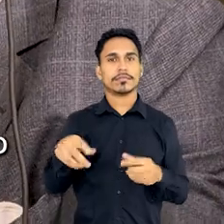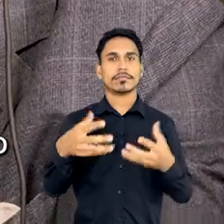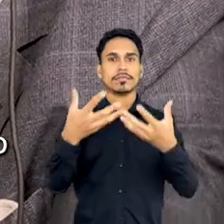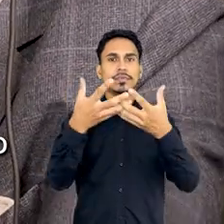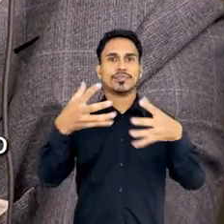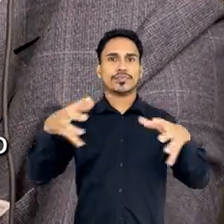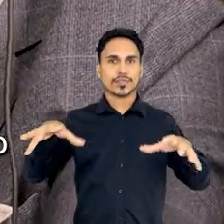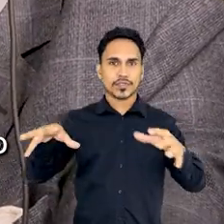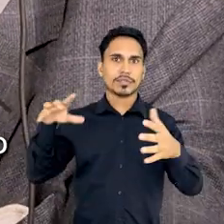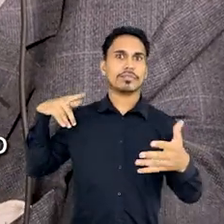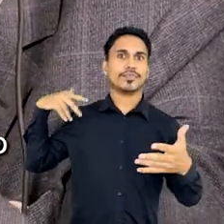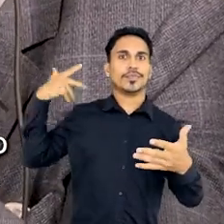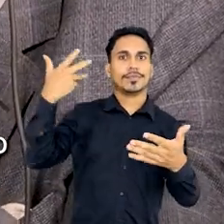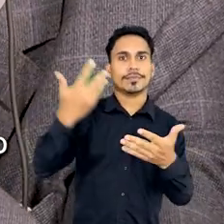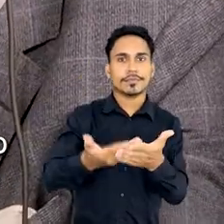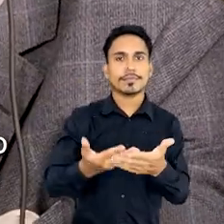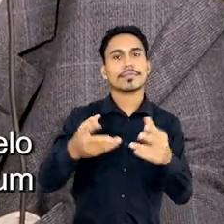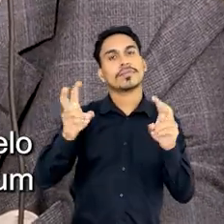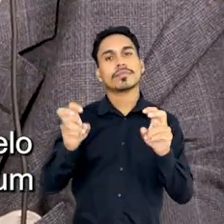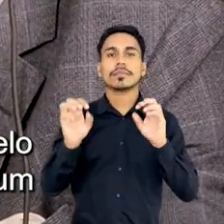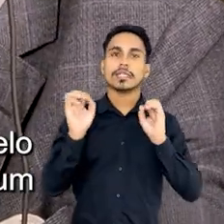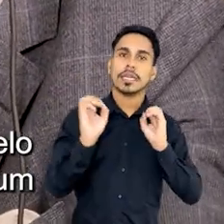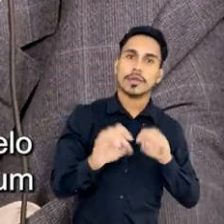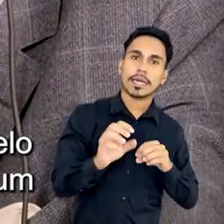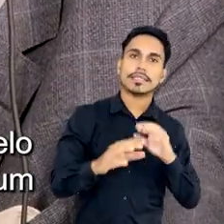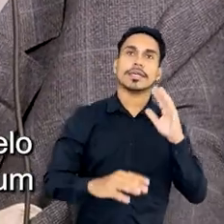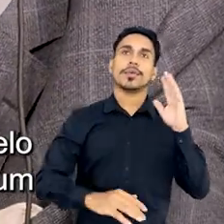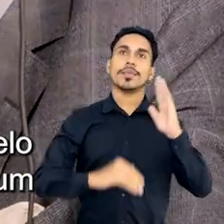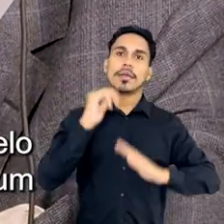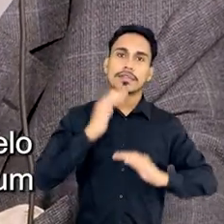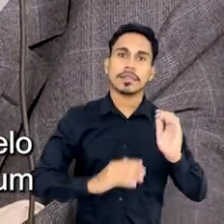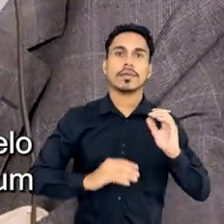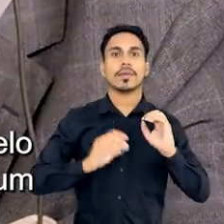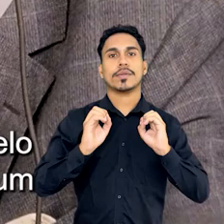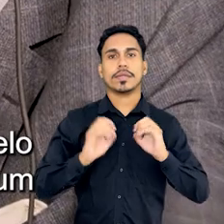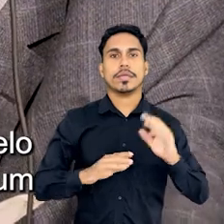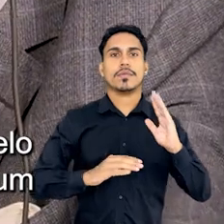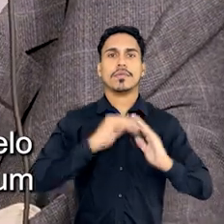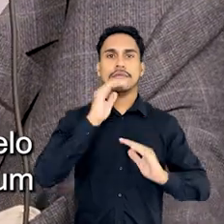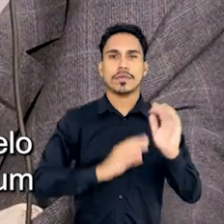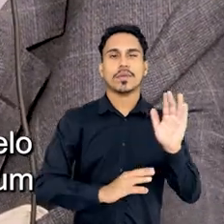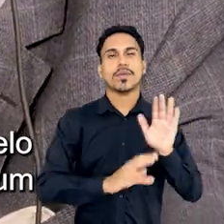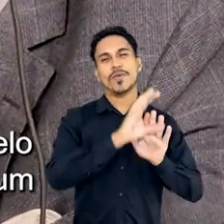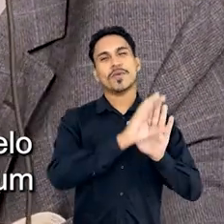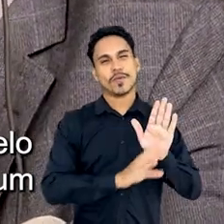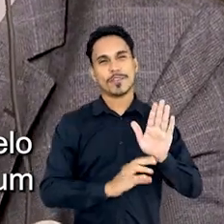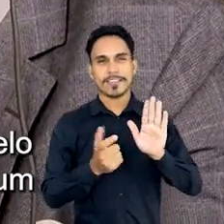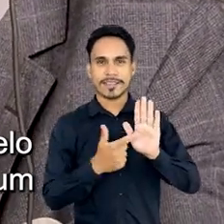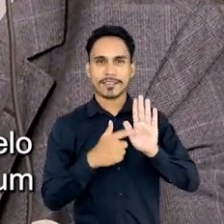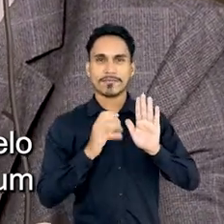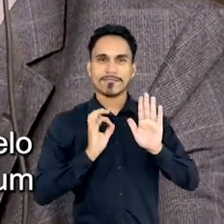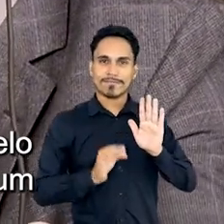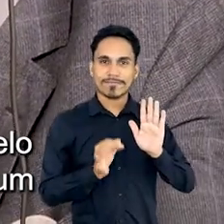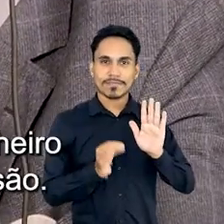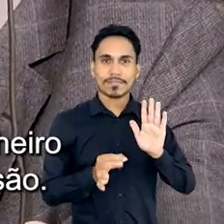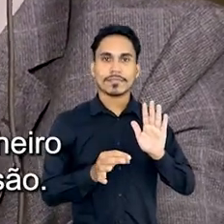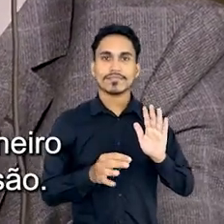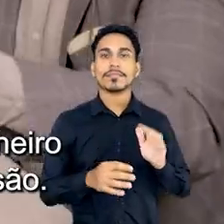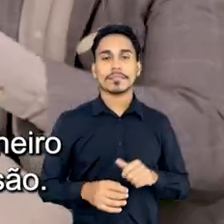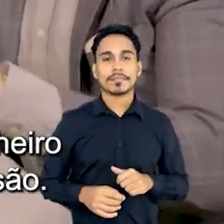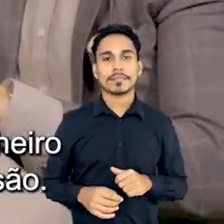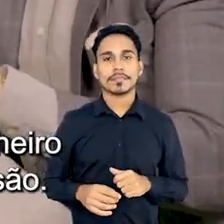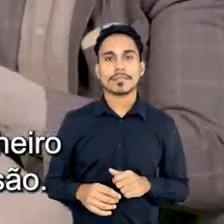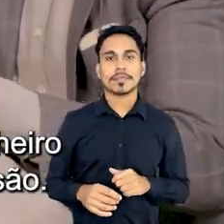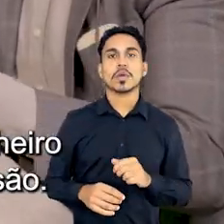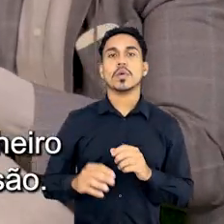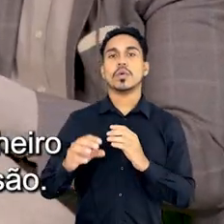fragmentado no processo histórico a gente discute muito relação de educação com profissão que é feito pelo currículo o currículo de eletrotécnica forma um técnico